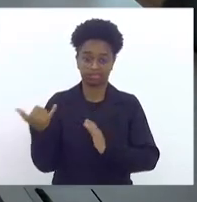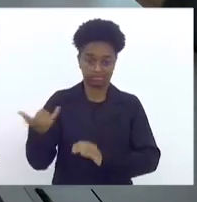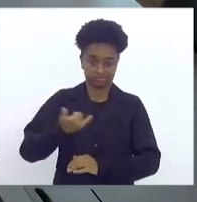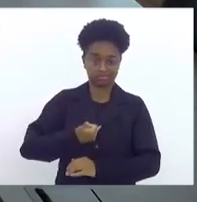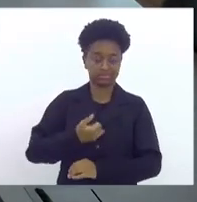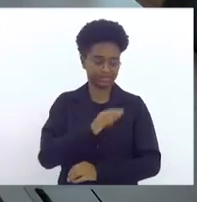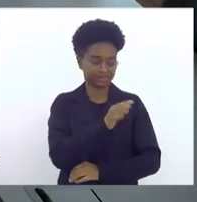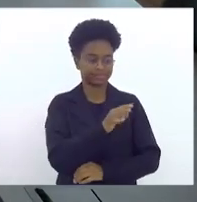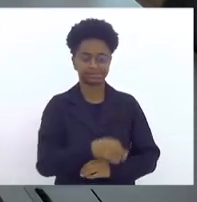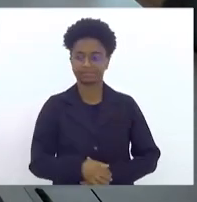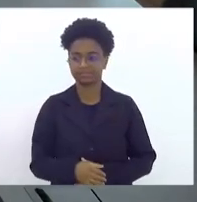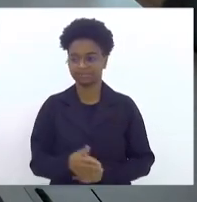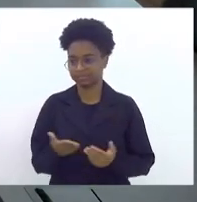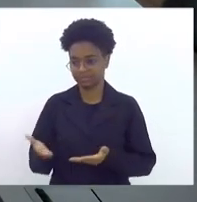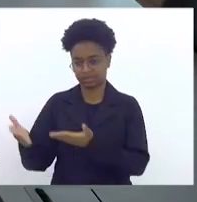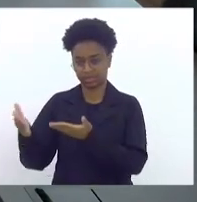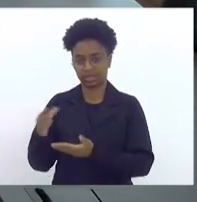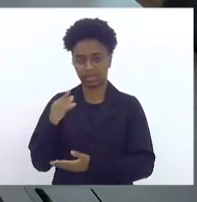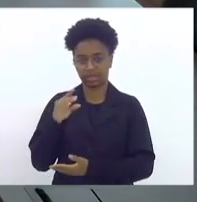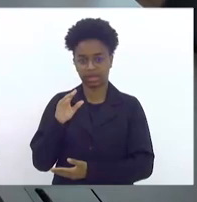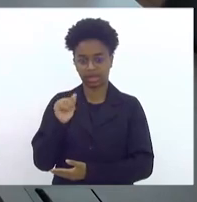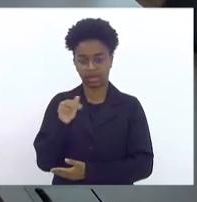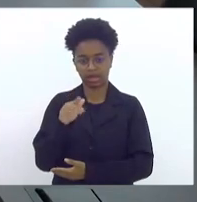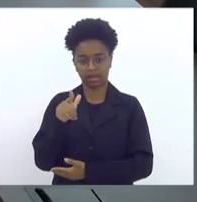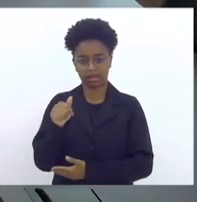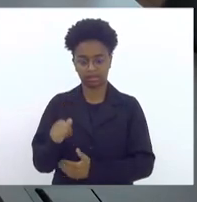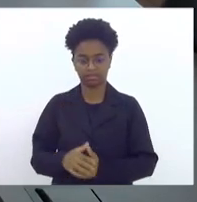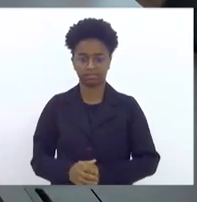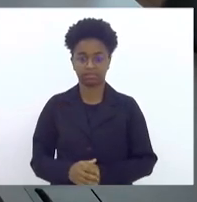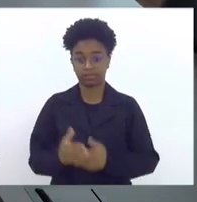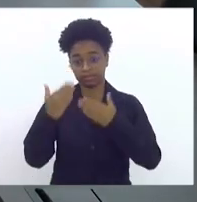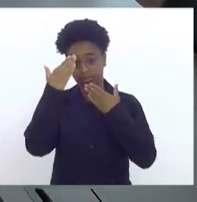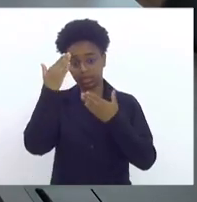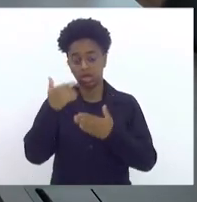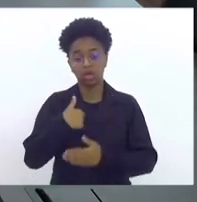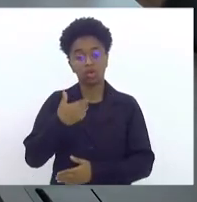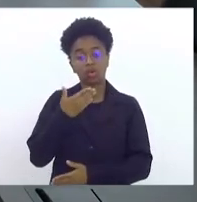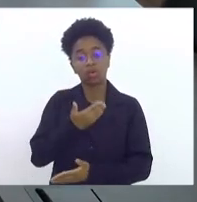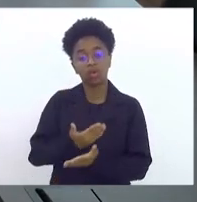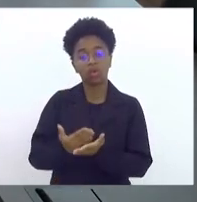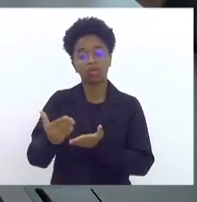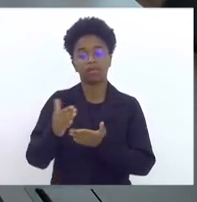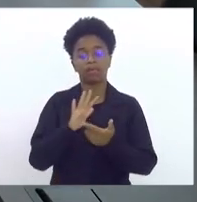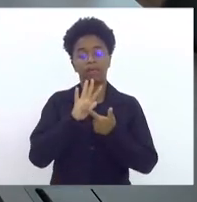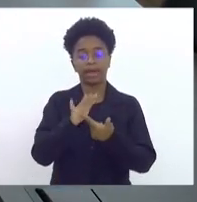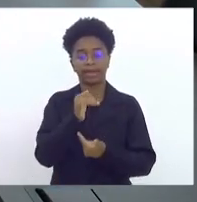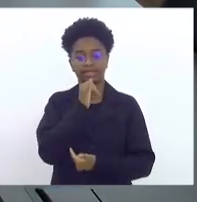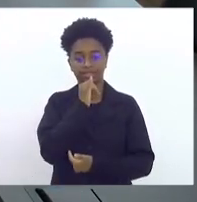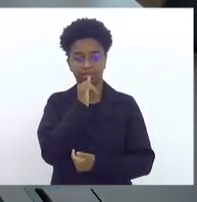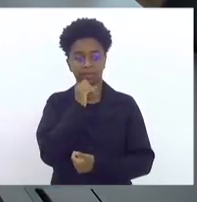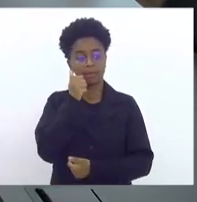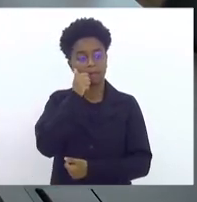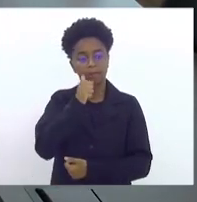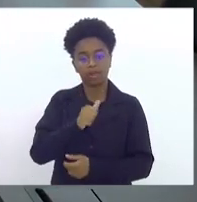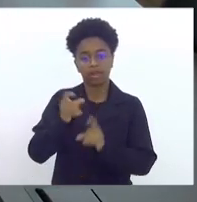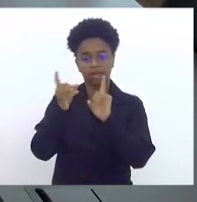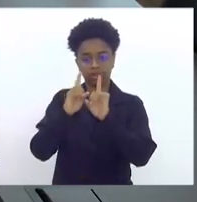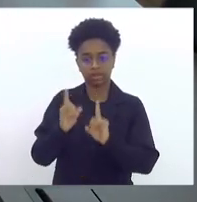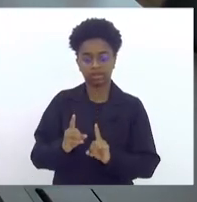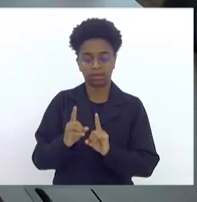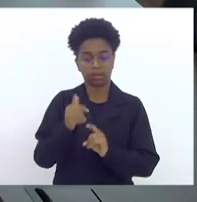Dra Carla por favor obrigada eu vou começar né usando como exemplo essa questão das mulheres com